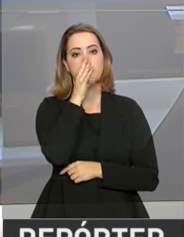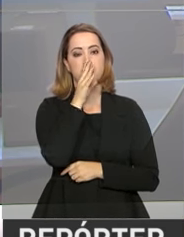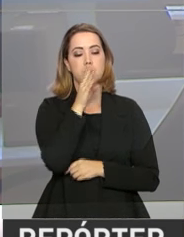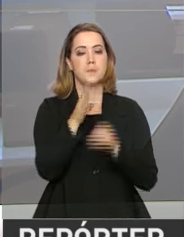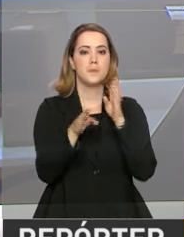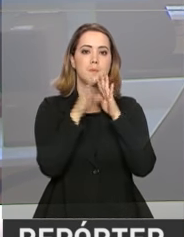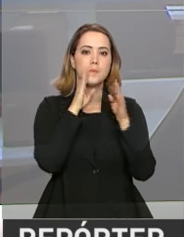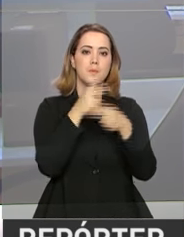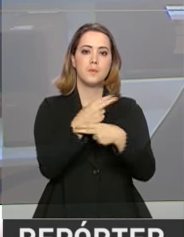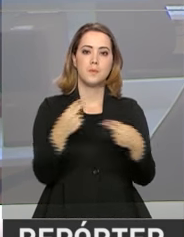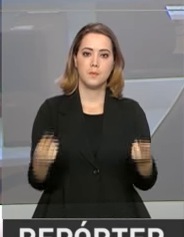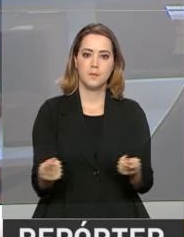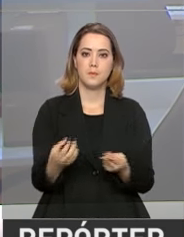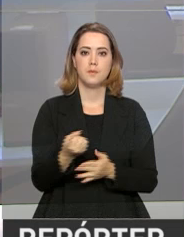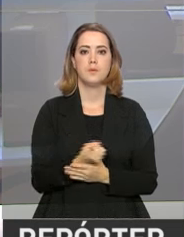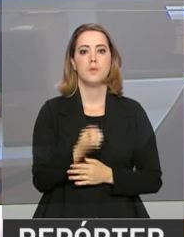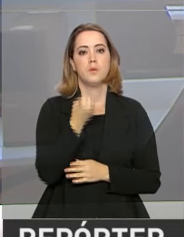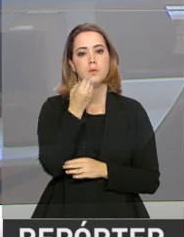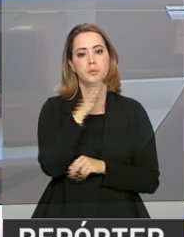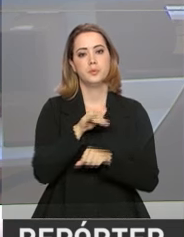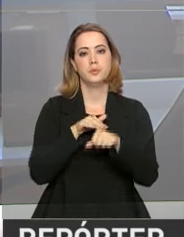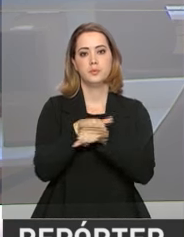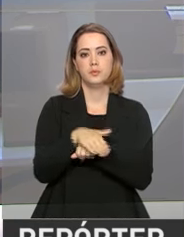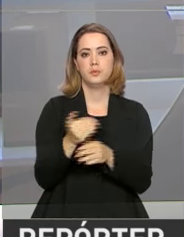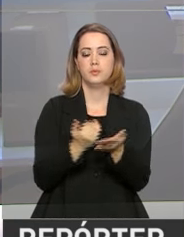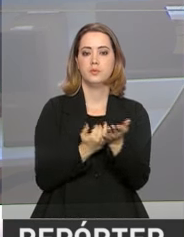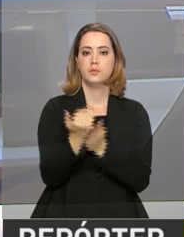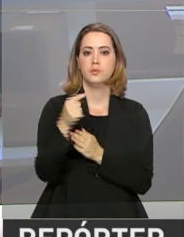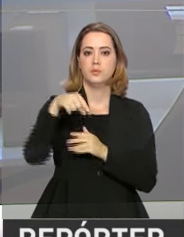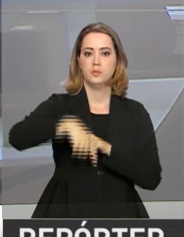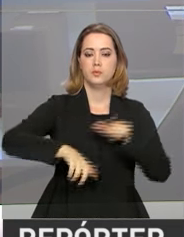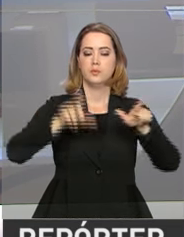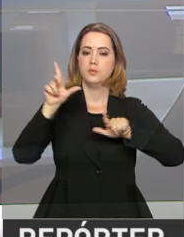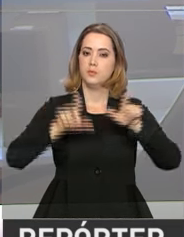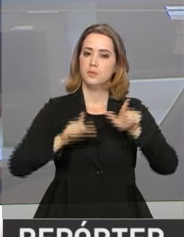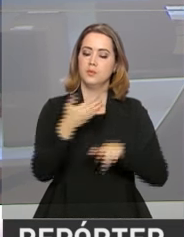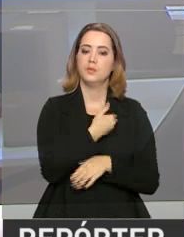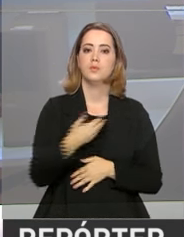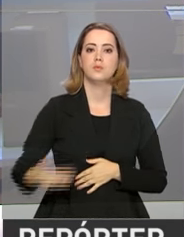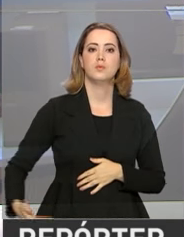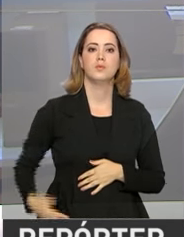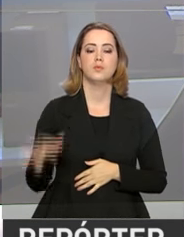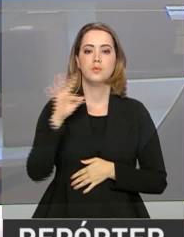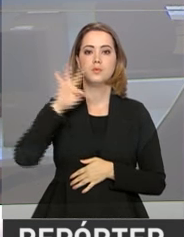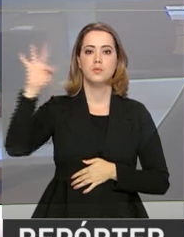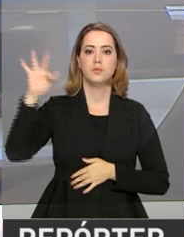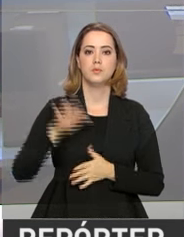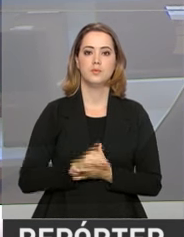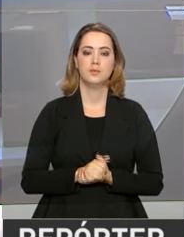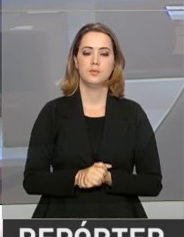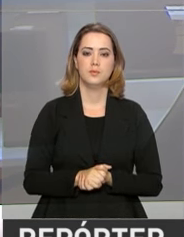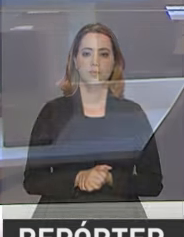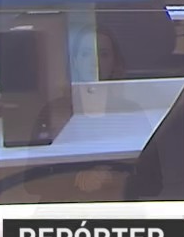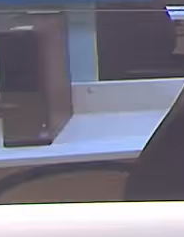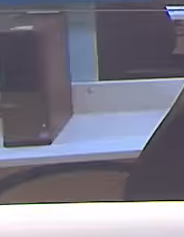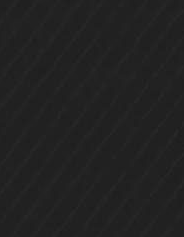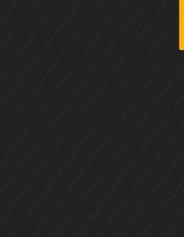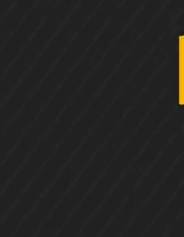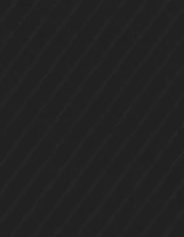também as novidades pelas nossas redes sociais. Uma boa noite para você e continue com a gente. NBR, a TV do Governo Federal.